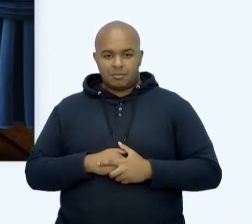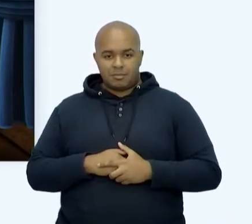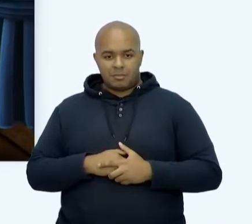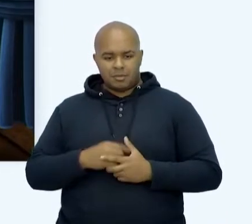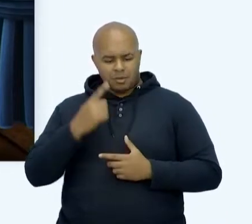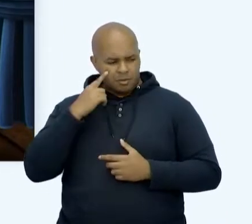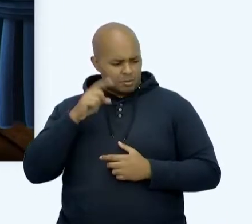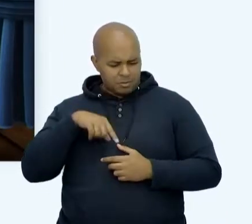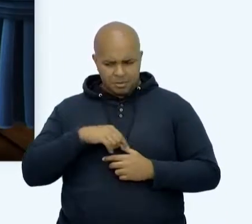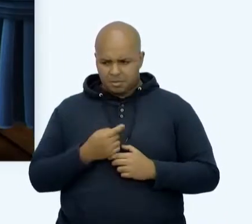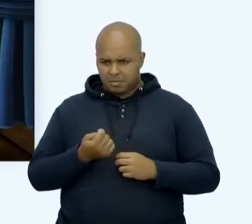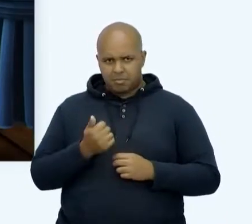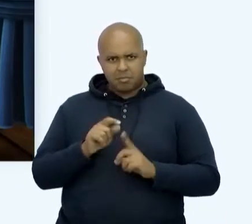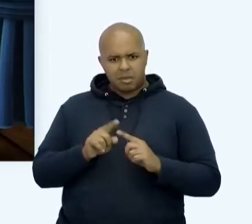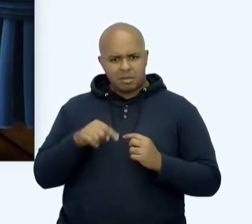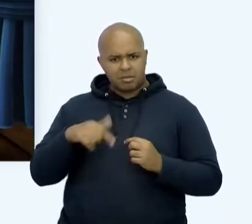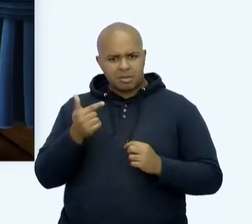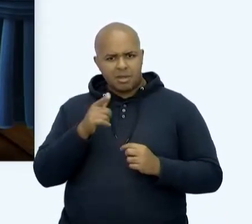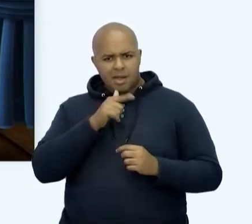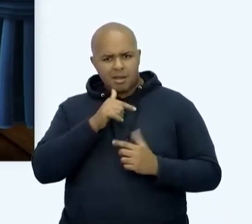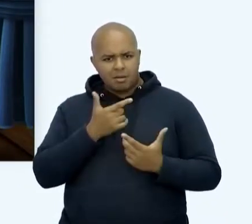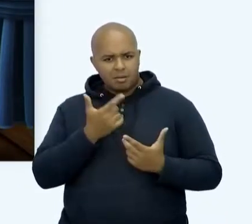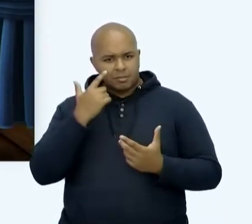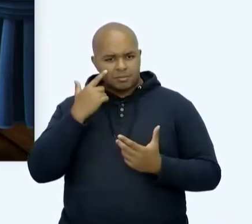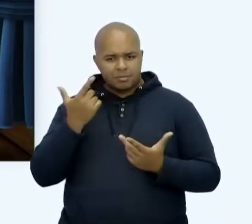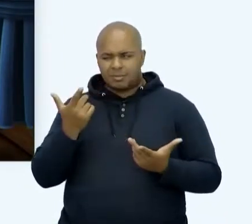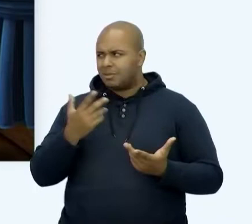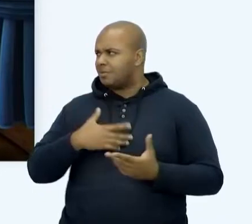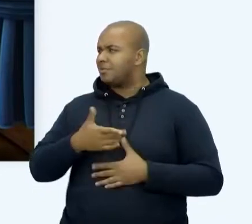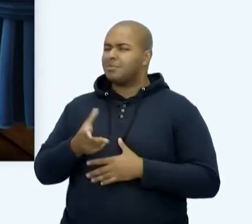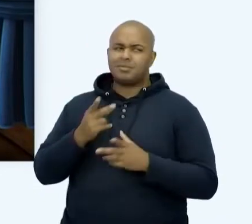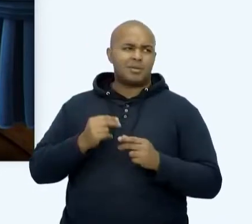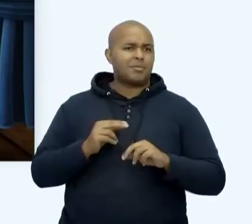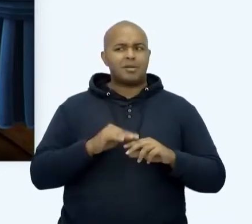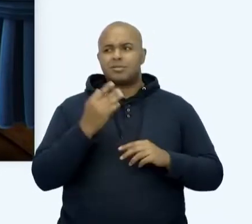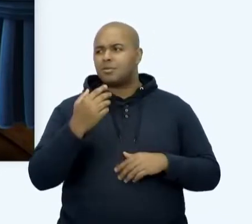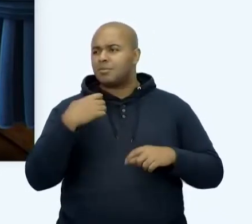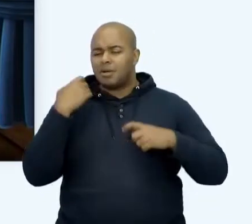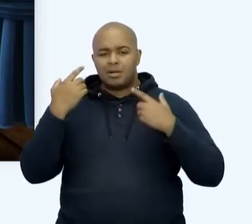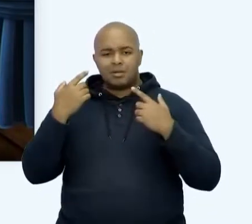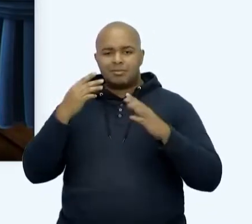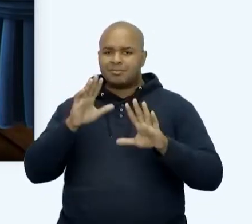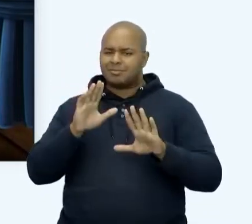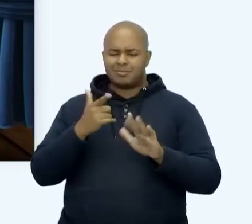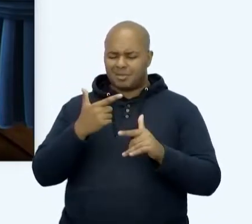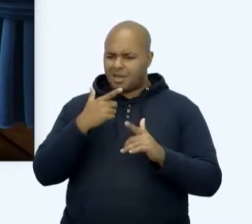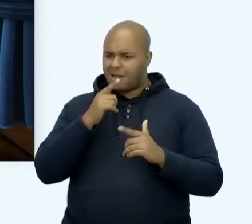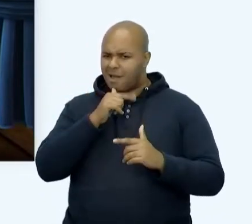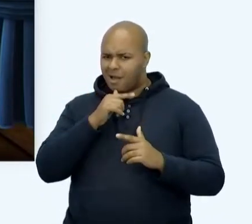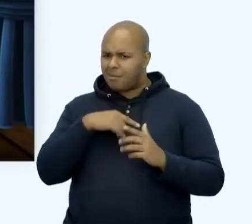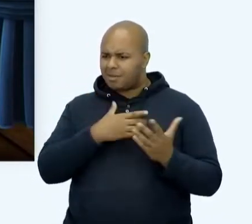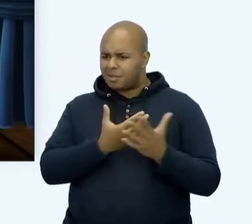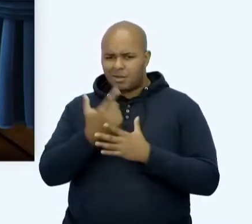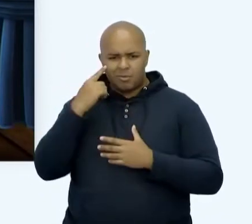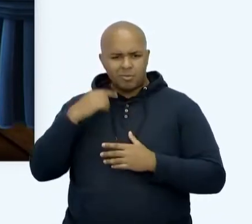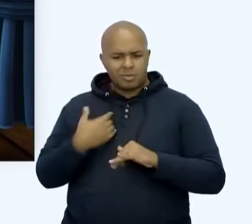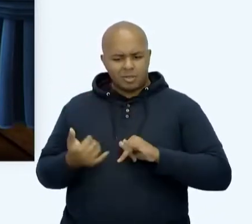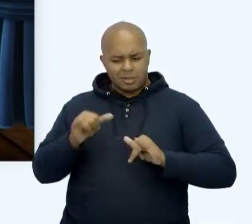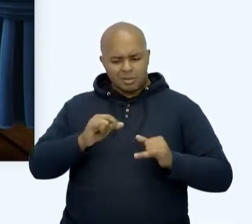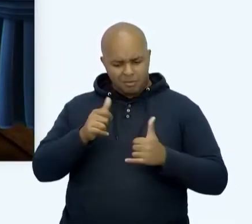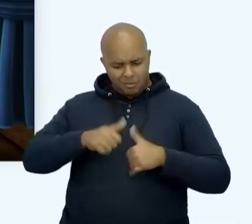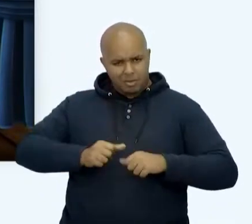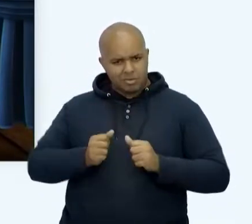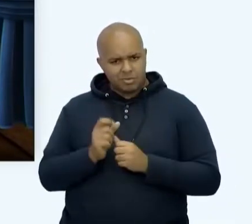Ué, mas aqui não tem água. Ai, ninguém merece mais um maluco. Não tem água, mas tem muita química. Fica